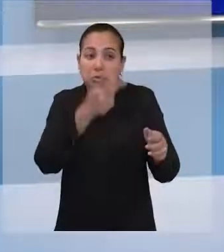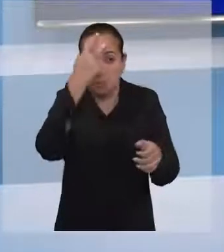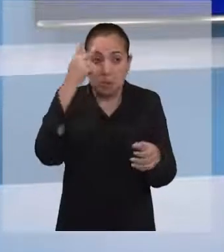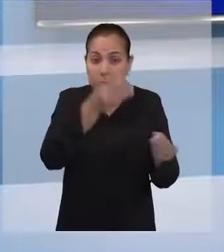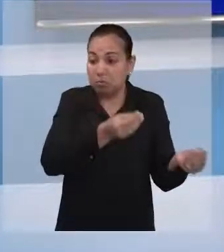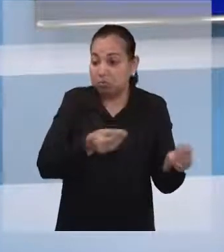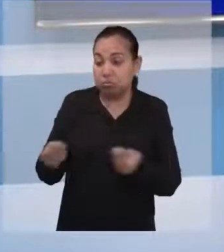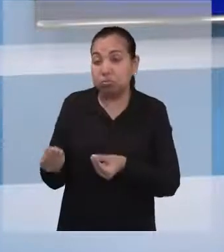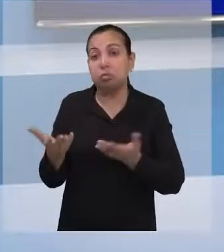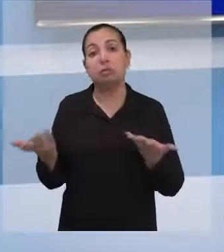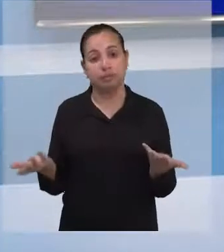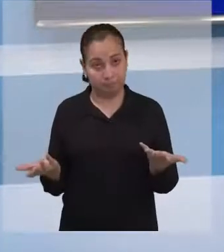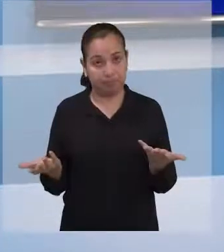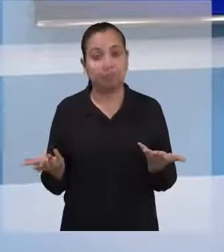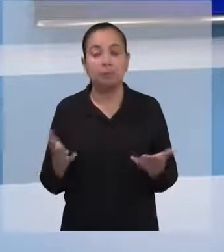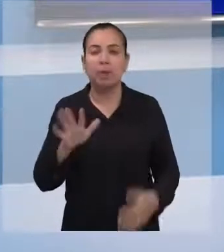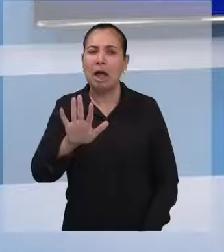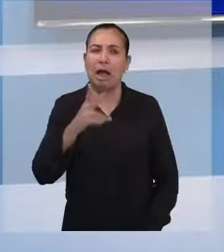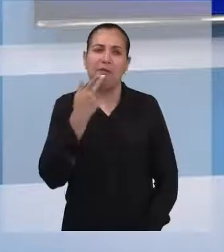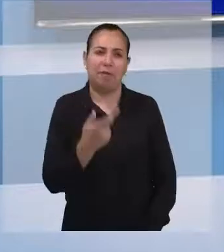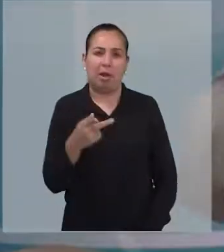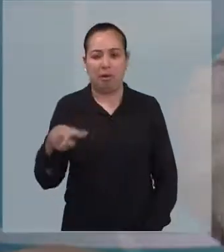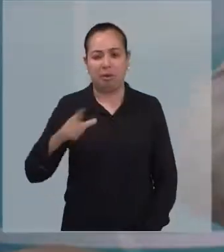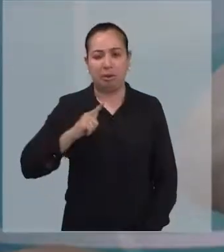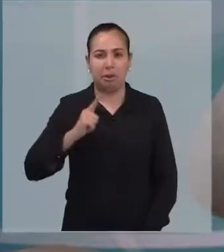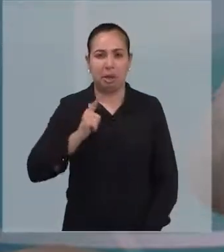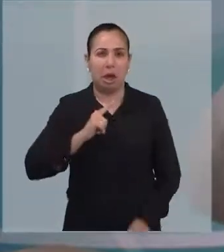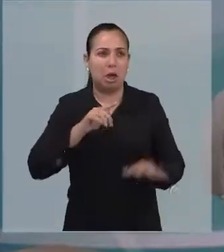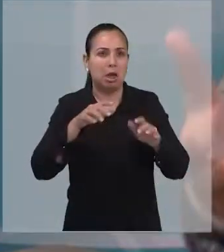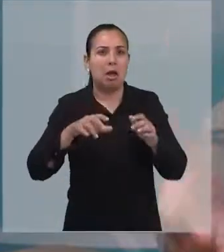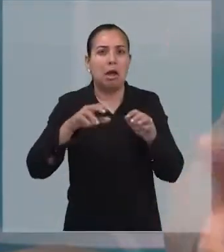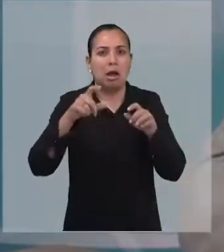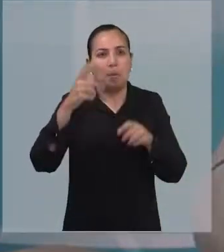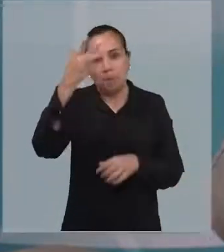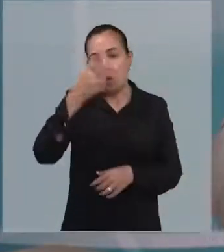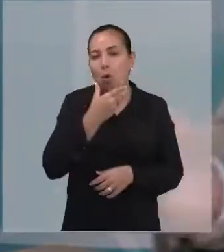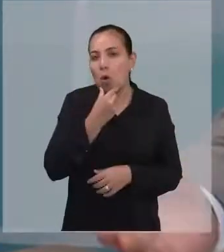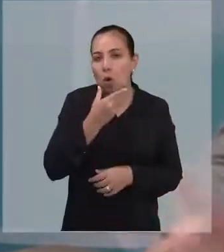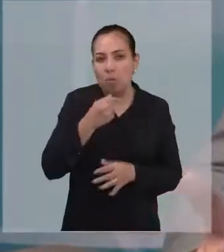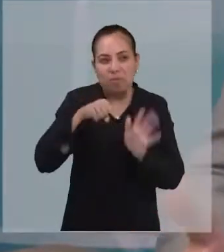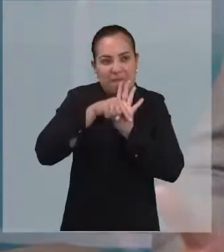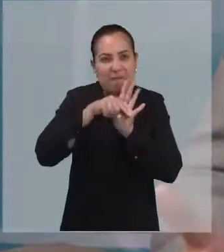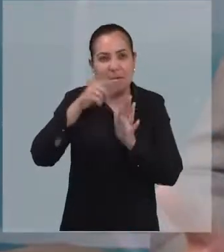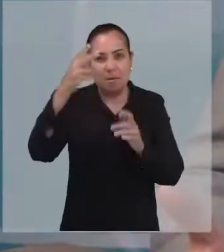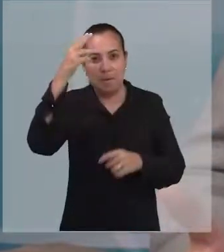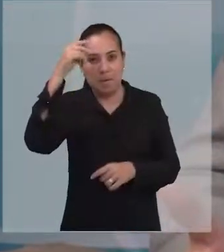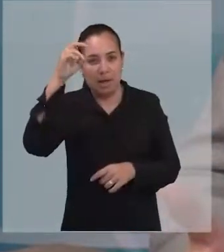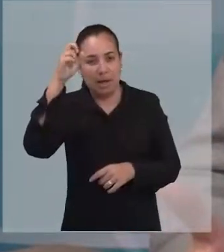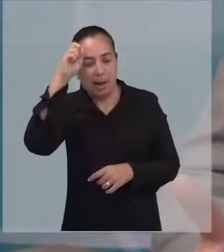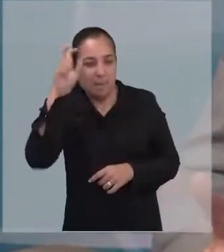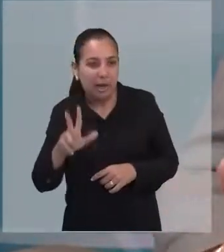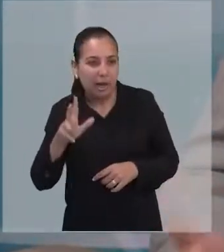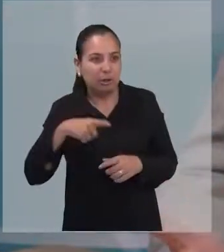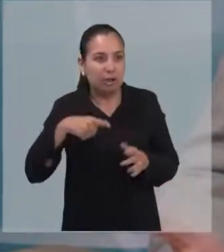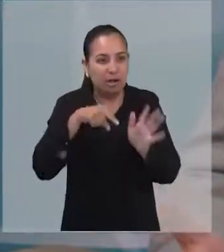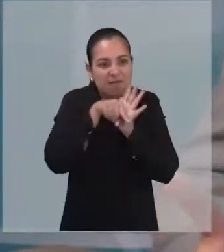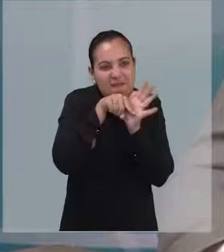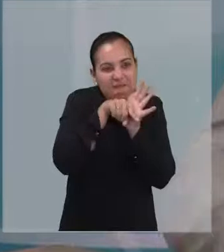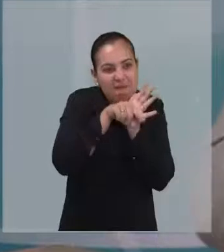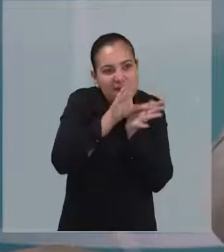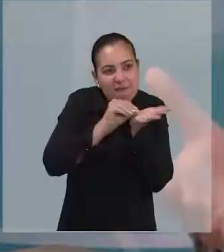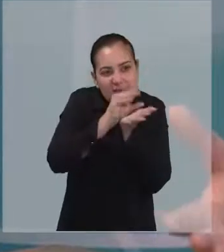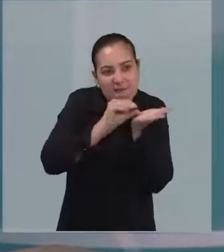A hipótese do hacker, do jeito que está sendo posto, o hacker se colocando, eu sou o hacker, não dá para levar a sério. Eu